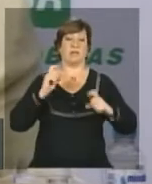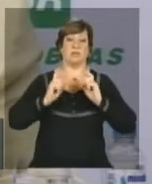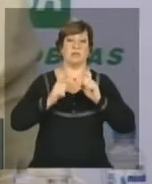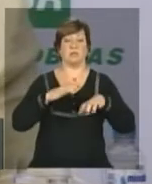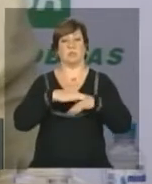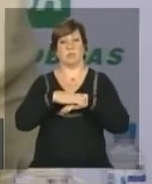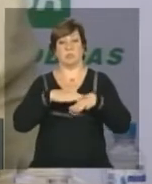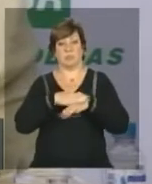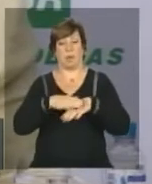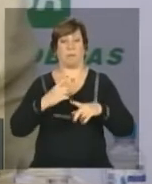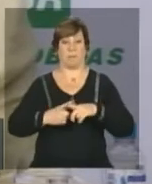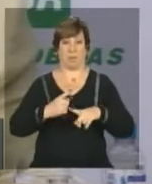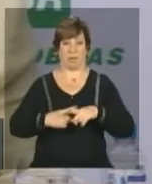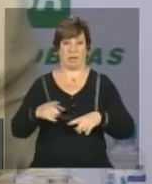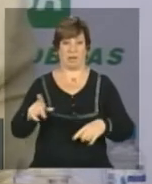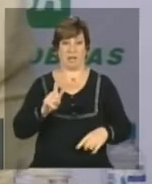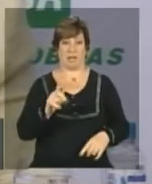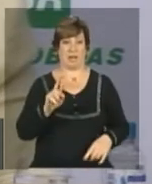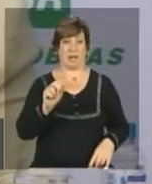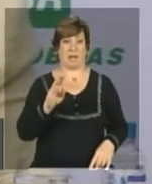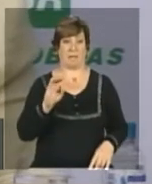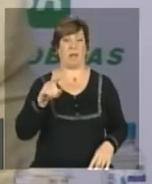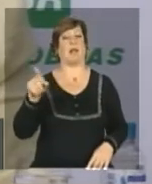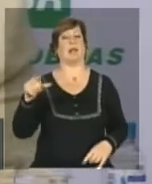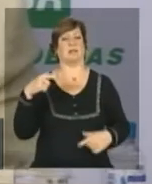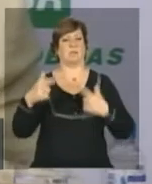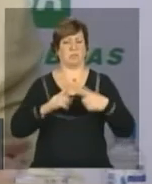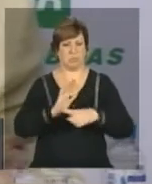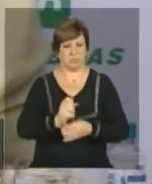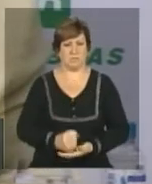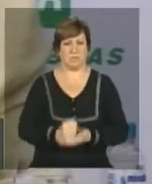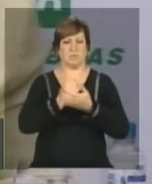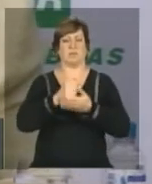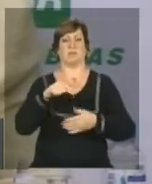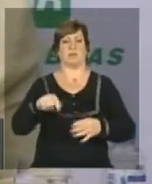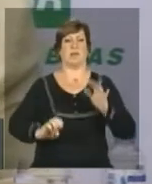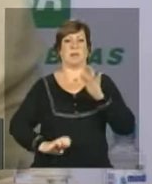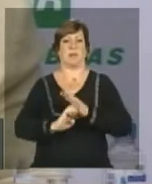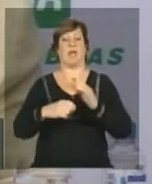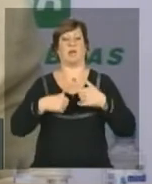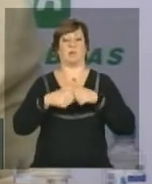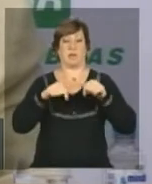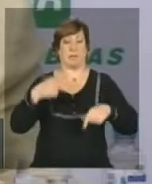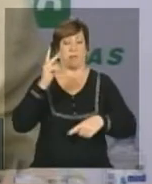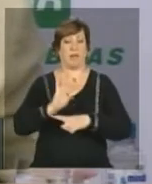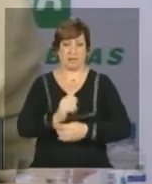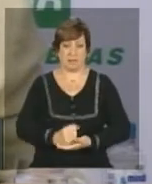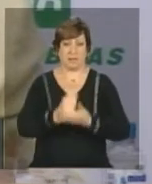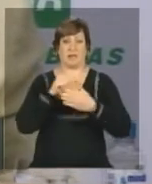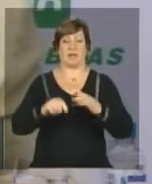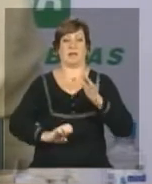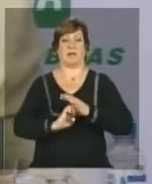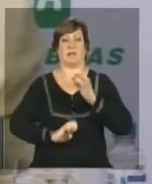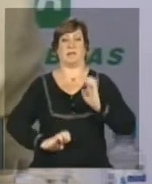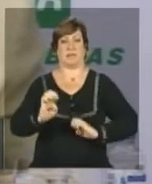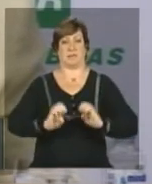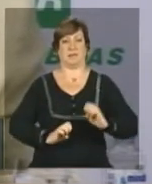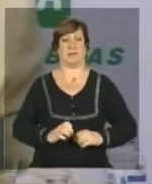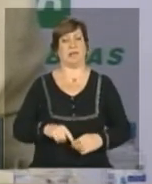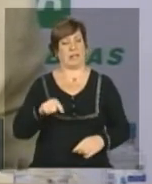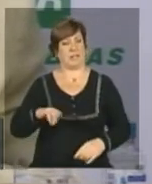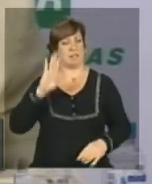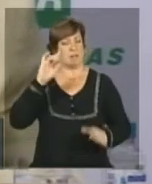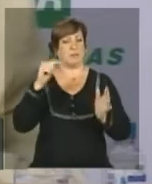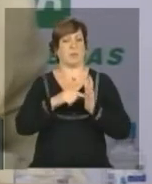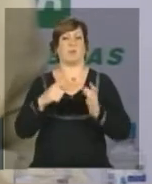discussão, porque o Gabriele defendeu a empresa e eu estou aqui para defender a empresa. Então, esse é o ponto. Eu